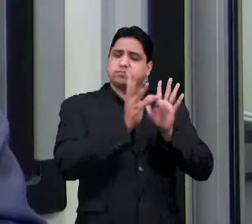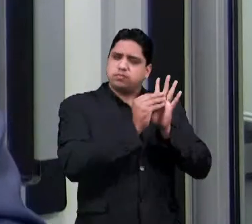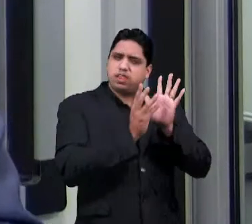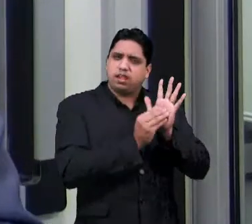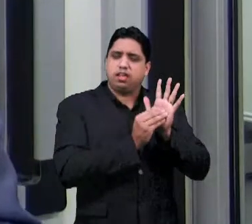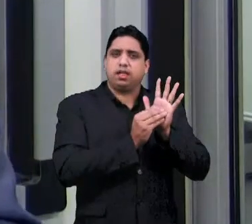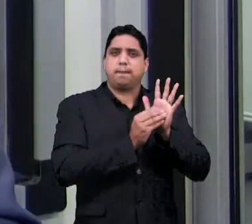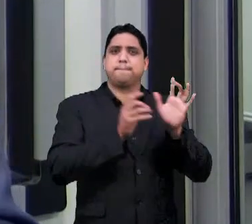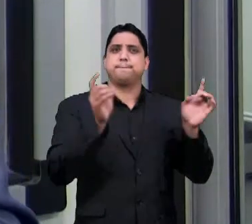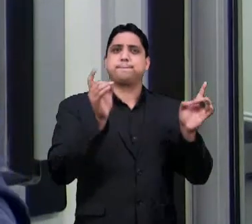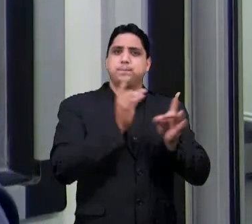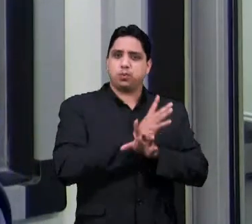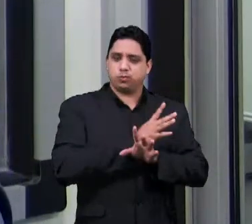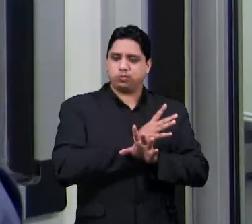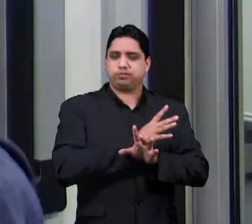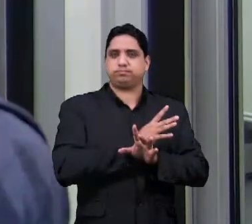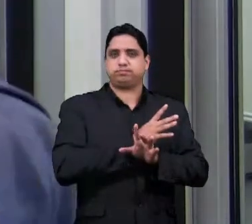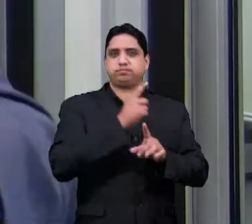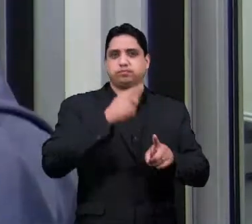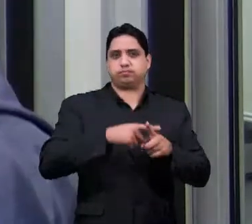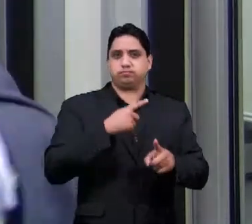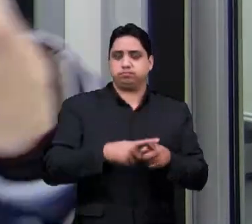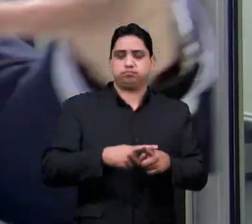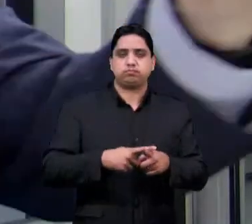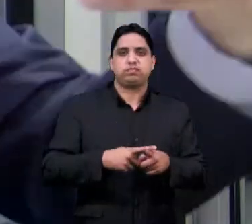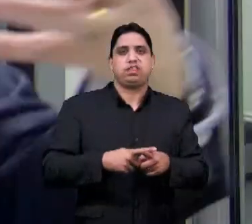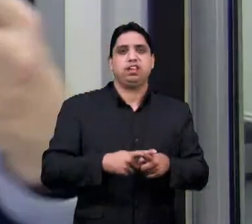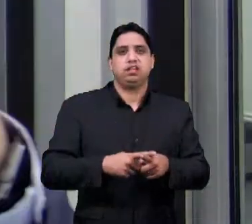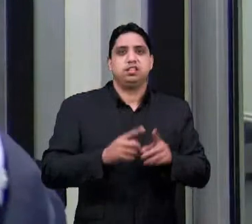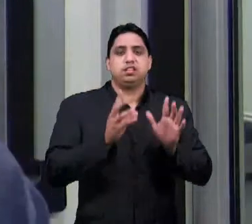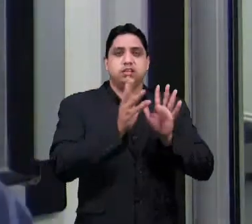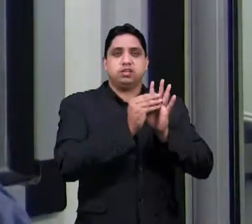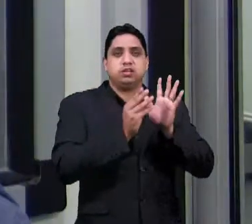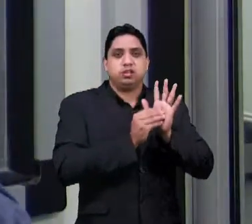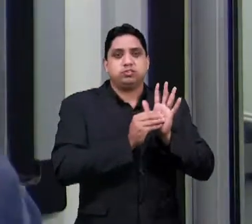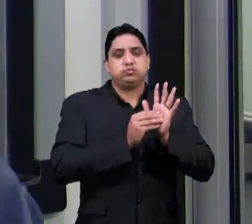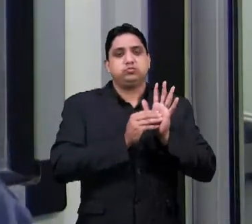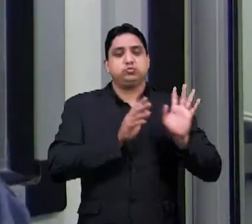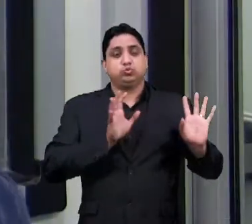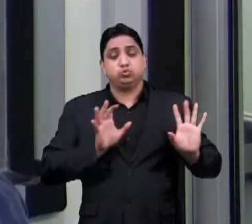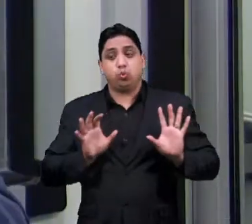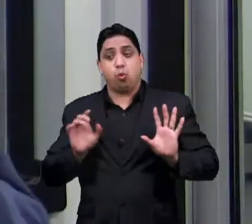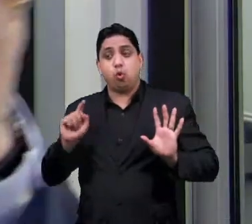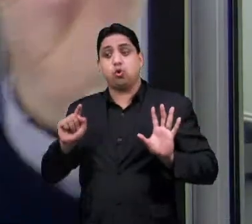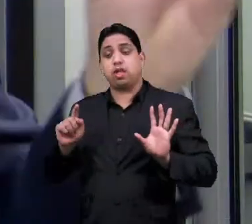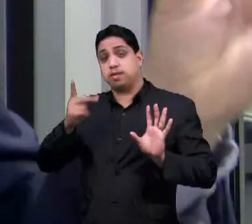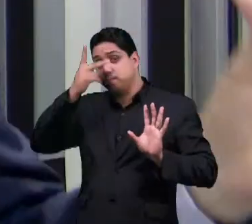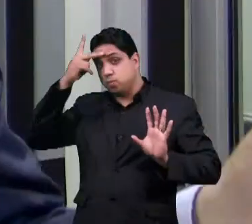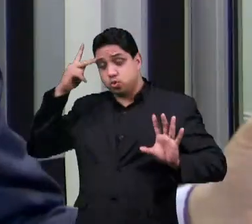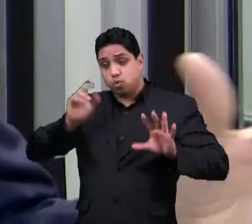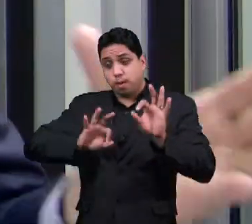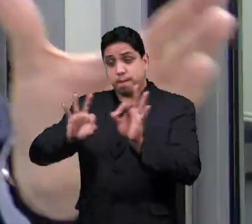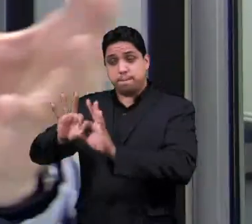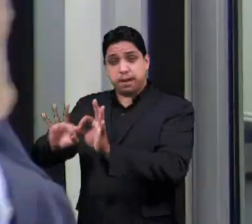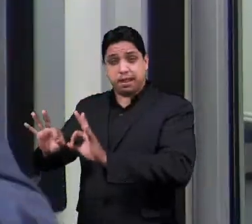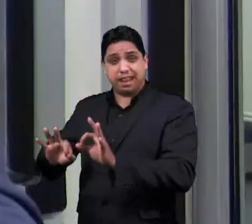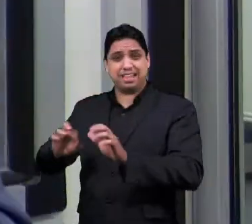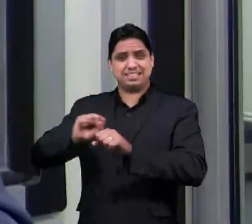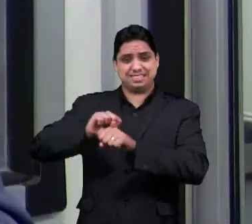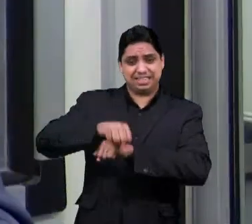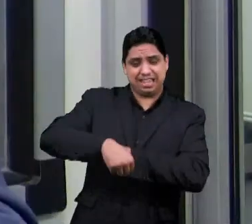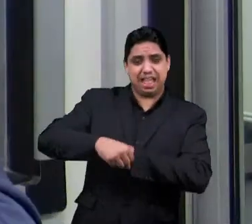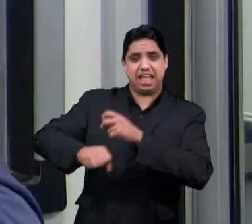está pronto. Porque o conteúdo faz parte de um conjunto que linka os seminários, a